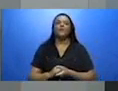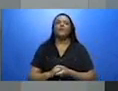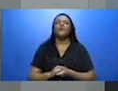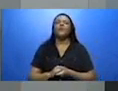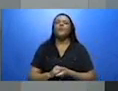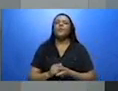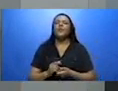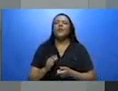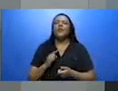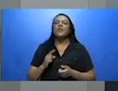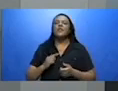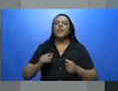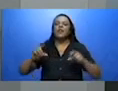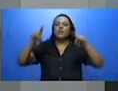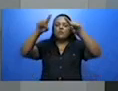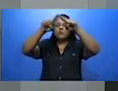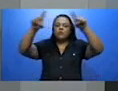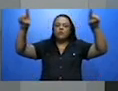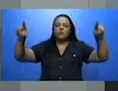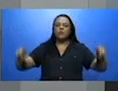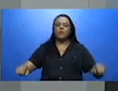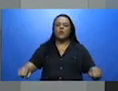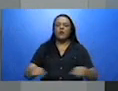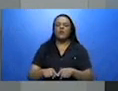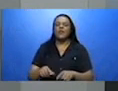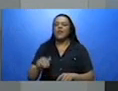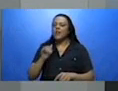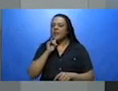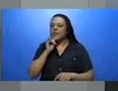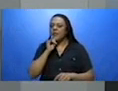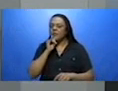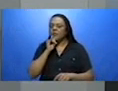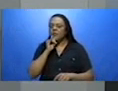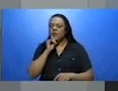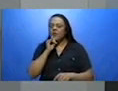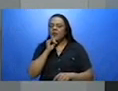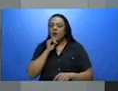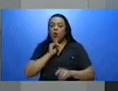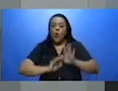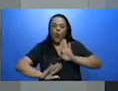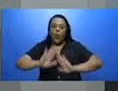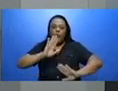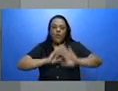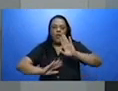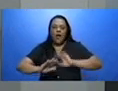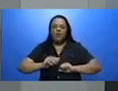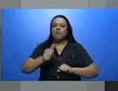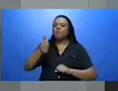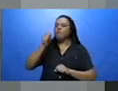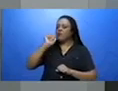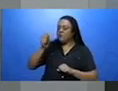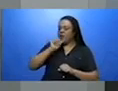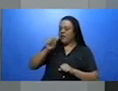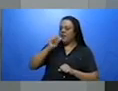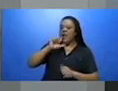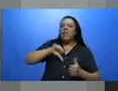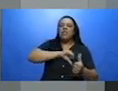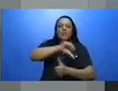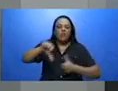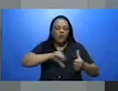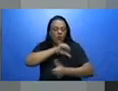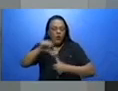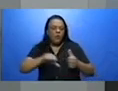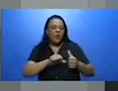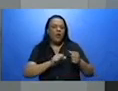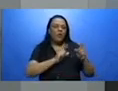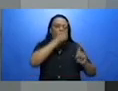Nós temos um cartaz aqui, não deixe o álcool mudar o ritmo do seu carnaval. Eu tenho aqui um período composto, porque eu tenho